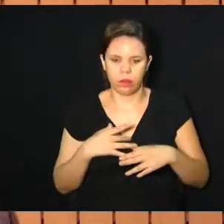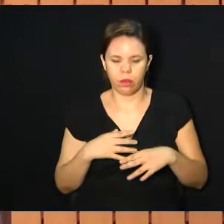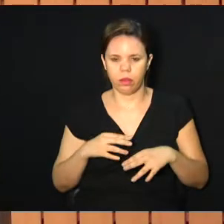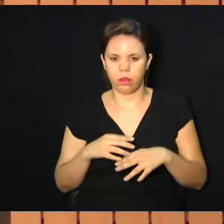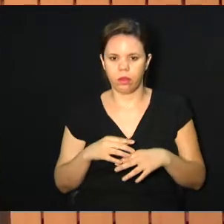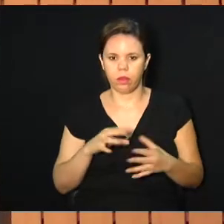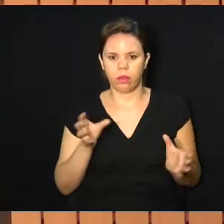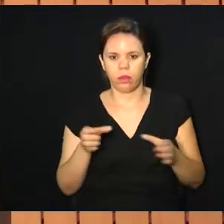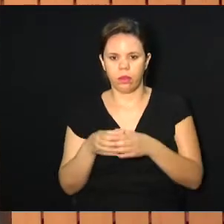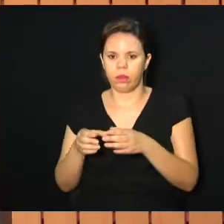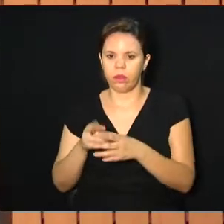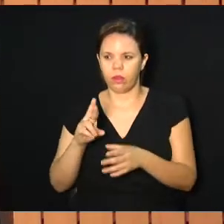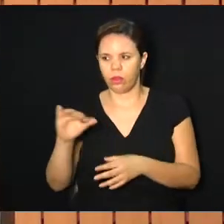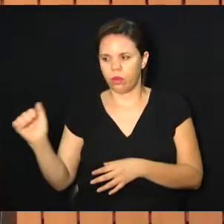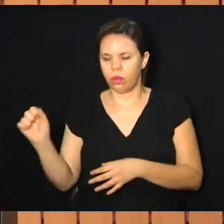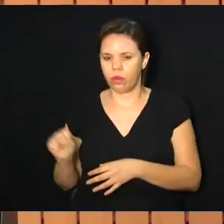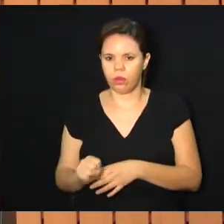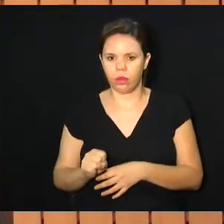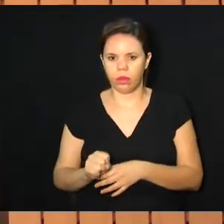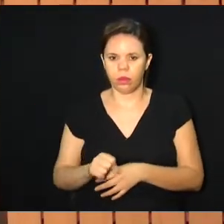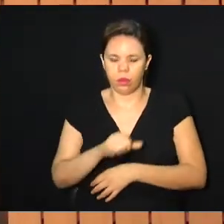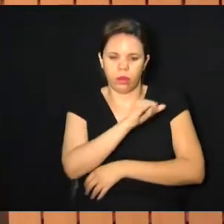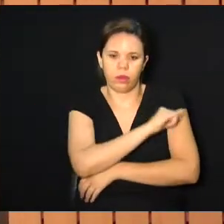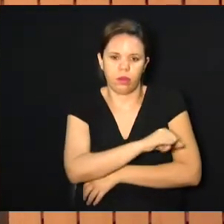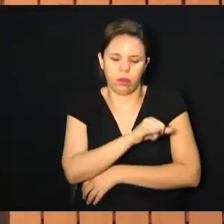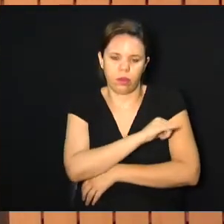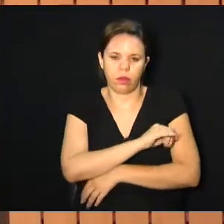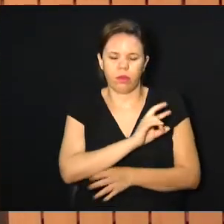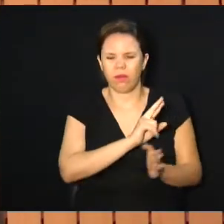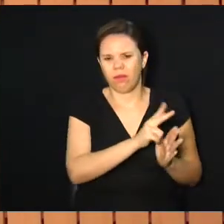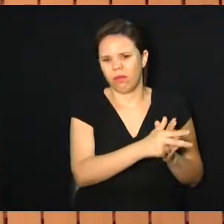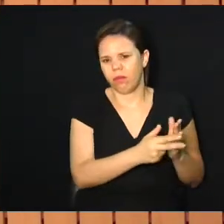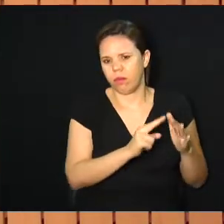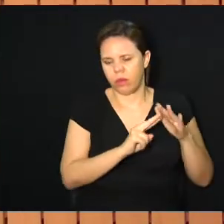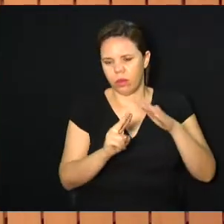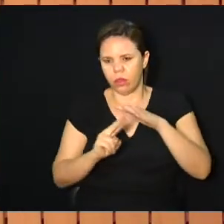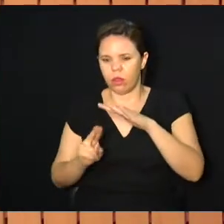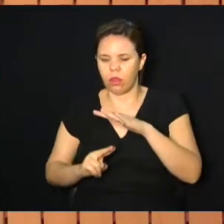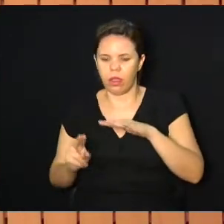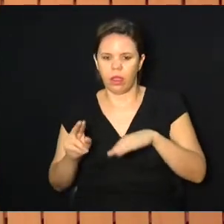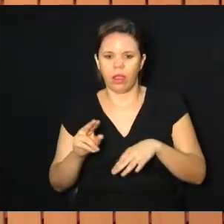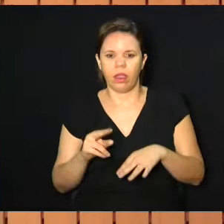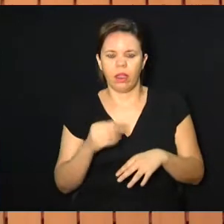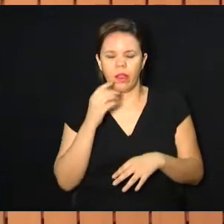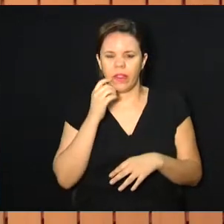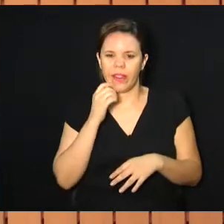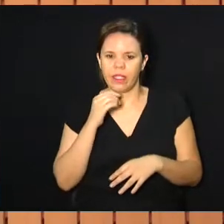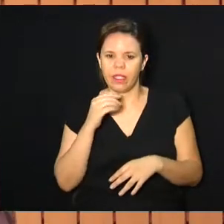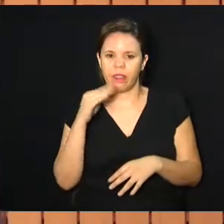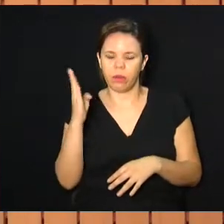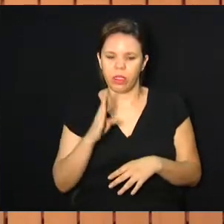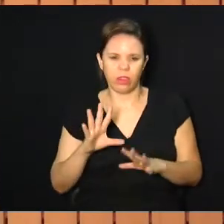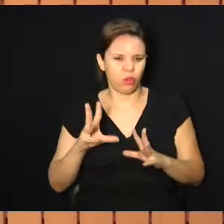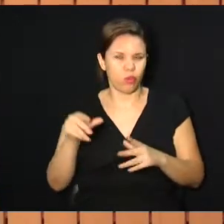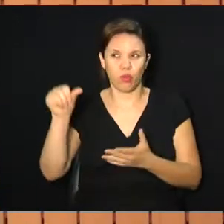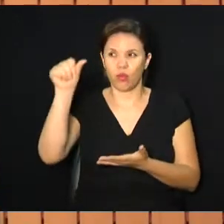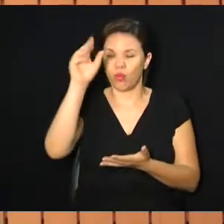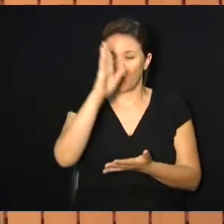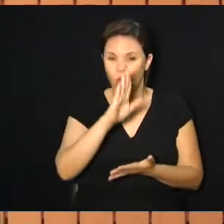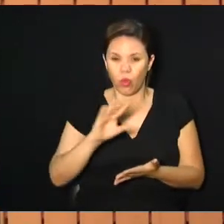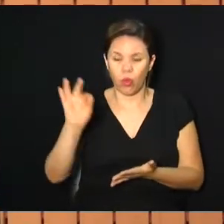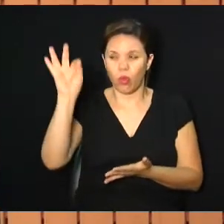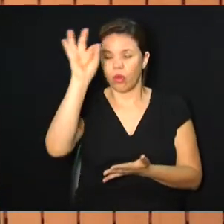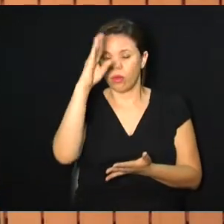Paulo tem o Ruas, o Rio tem o Jacobarata, tem o Constantino e o Canedo no interior do Brasil com bastante força. Então, a gente criou